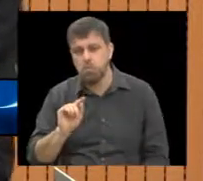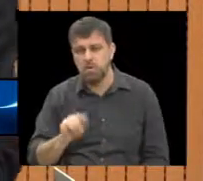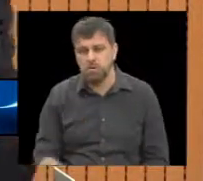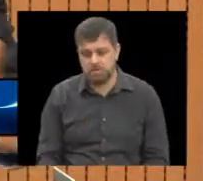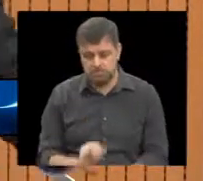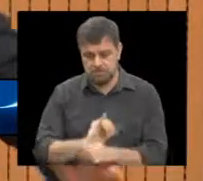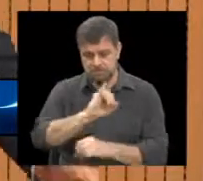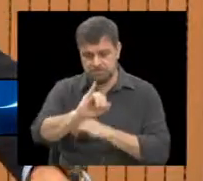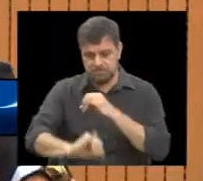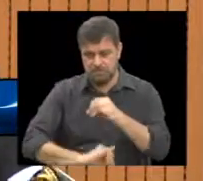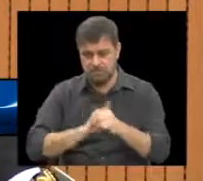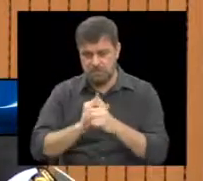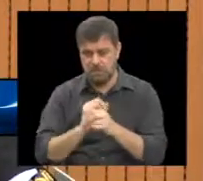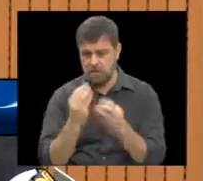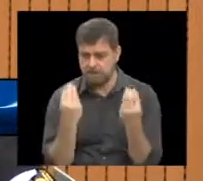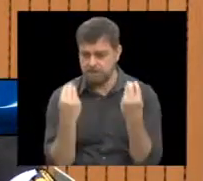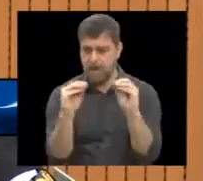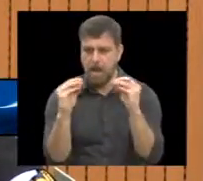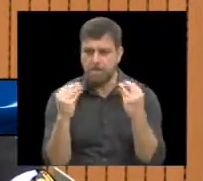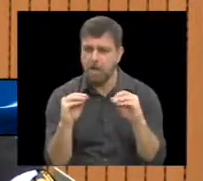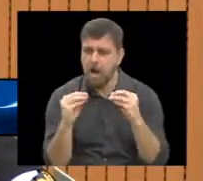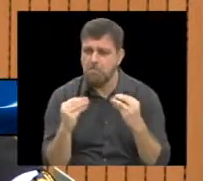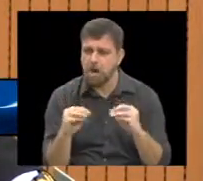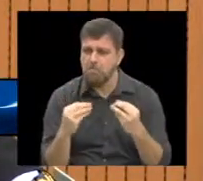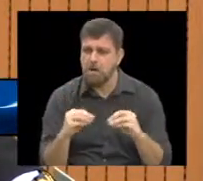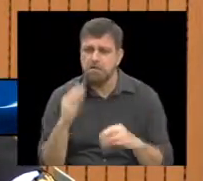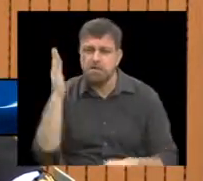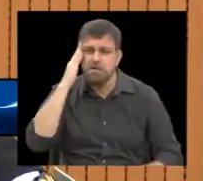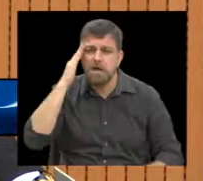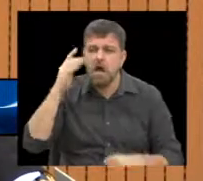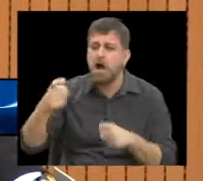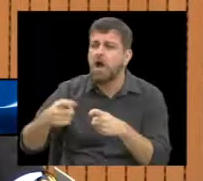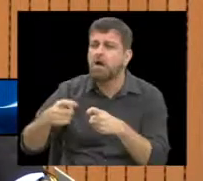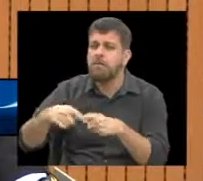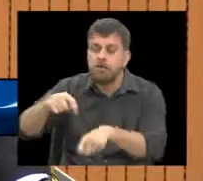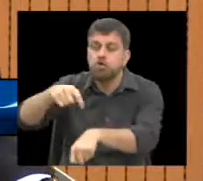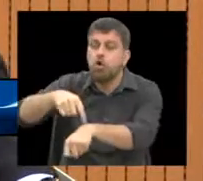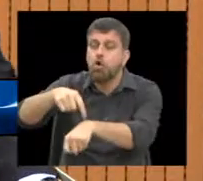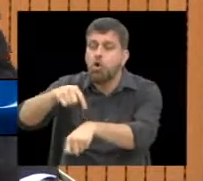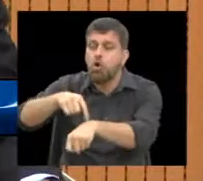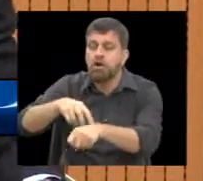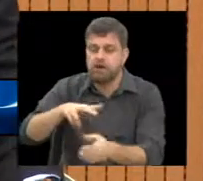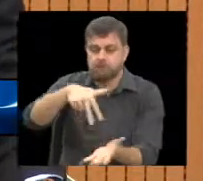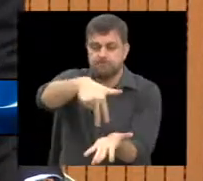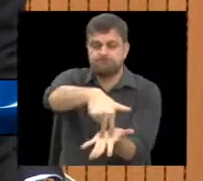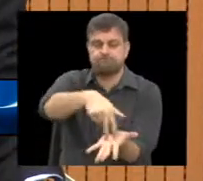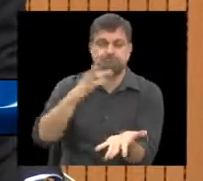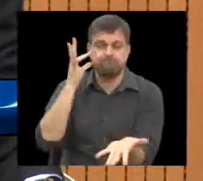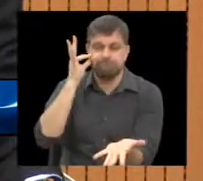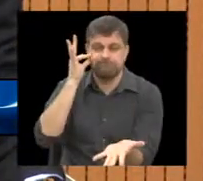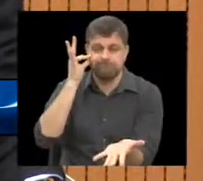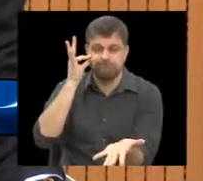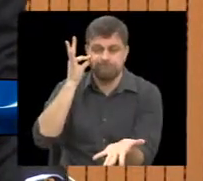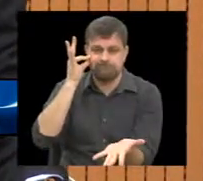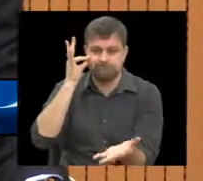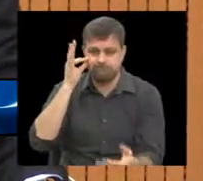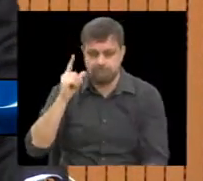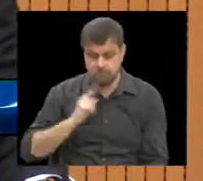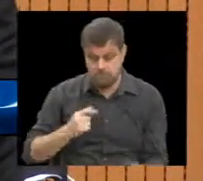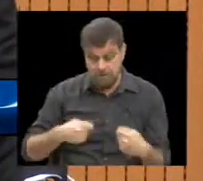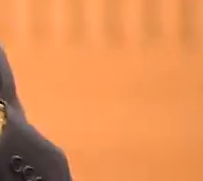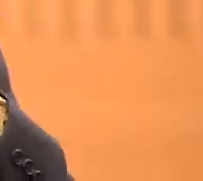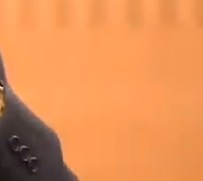internet coloca ali onde os médicos os horários médico aos médicos que dataria presente que teria está